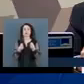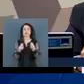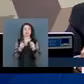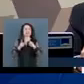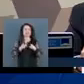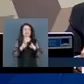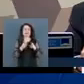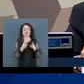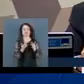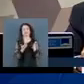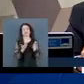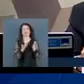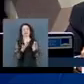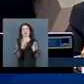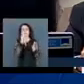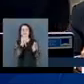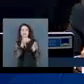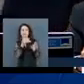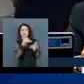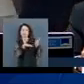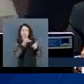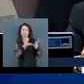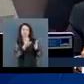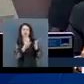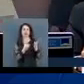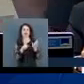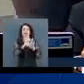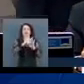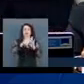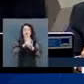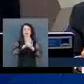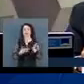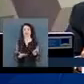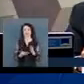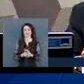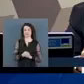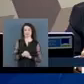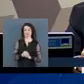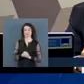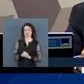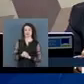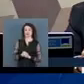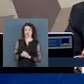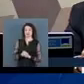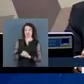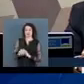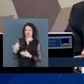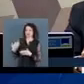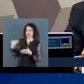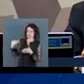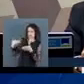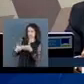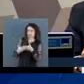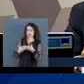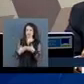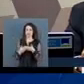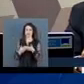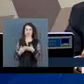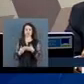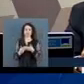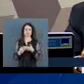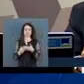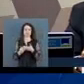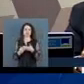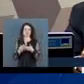criminalidade. Um ministro do Supremo Tribunal Federal declarou recentemente que as facções